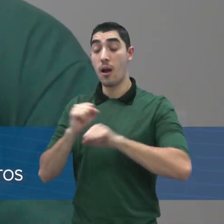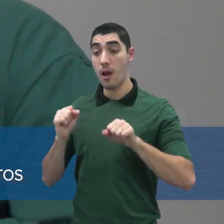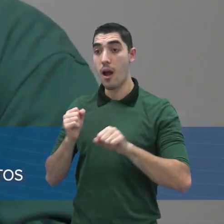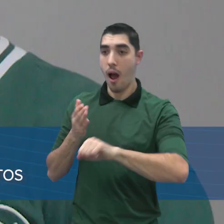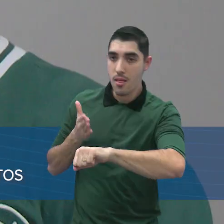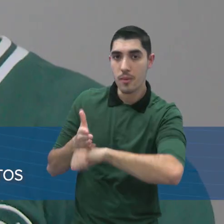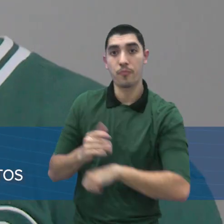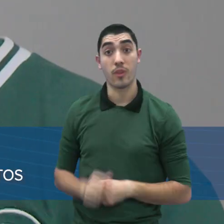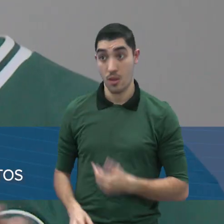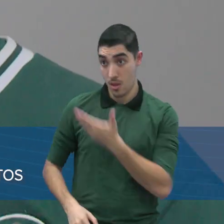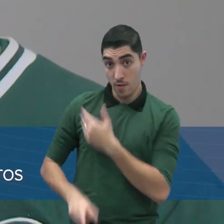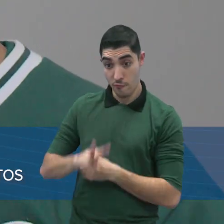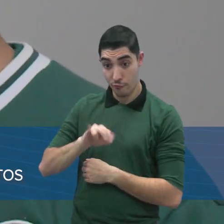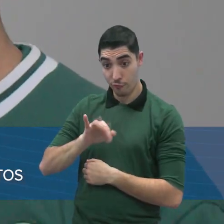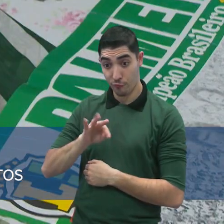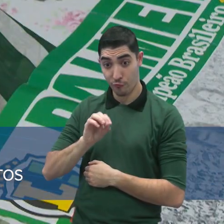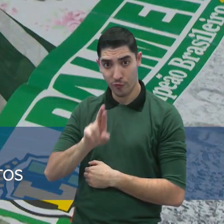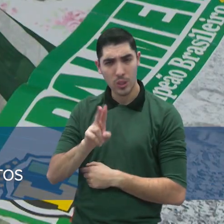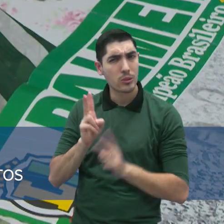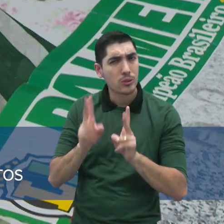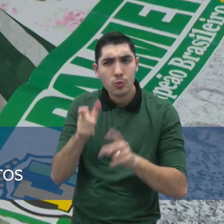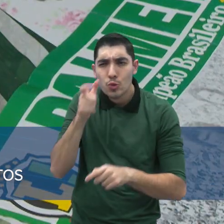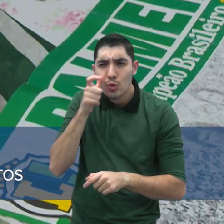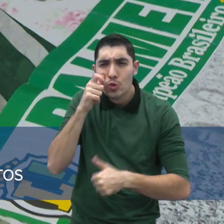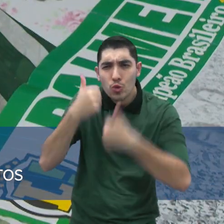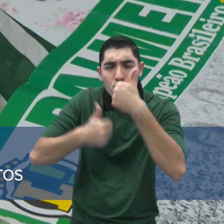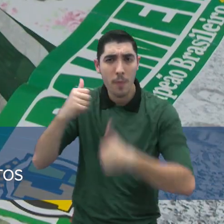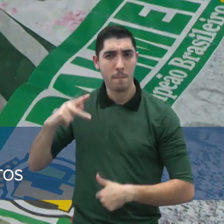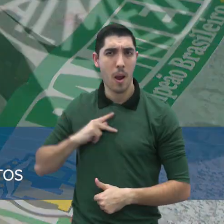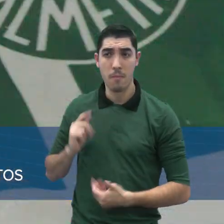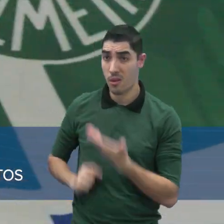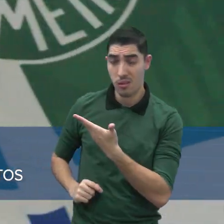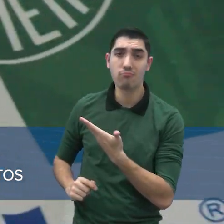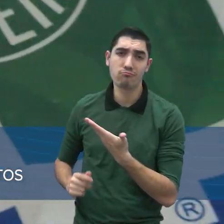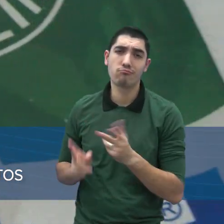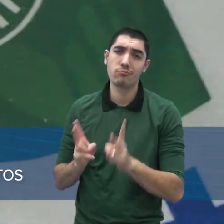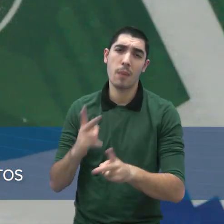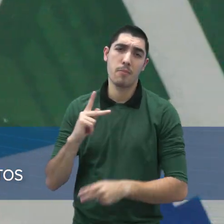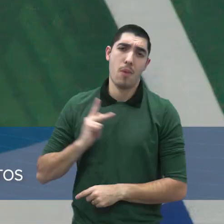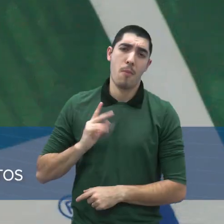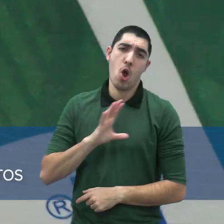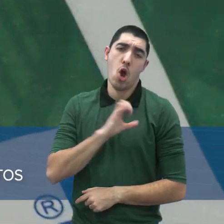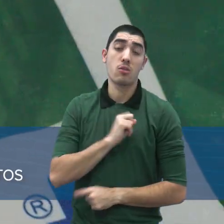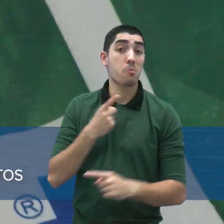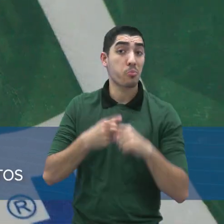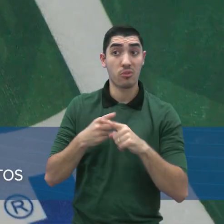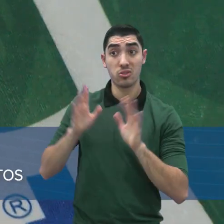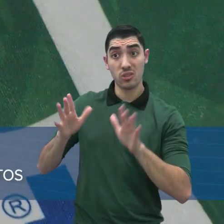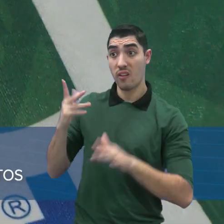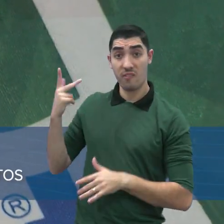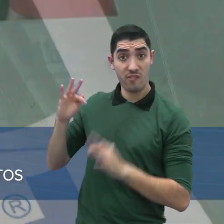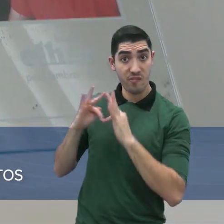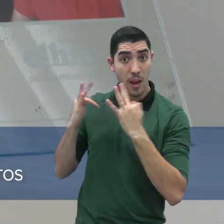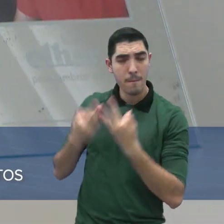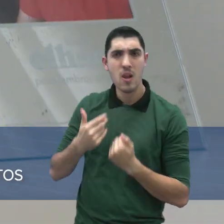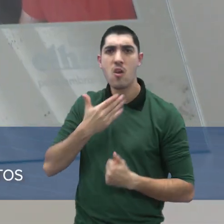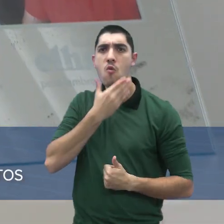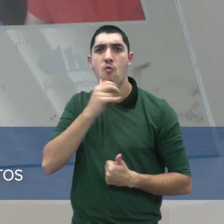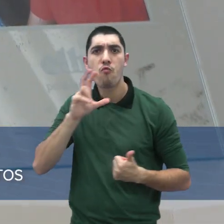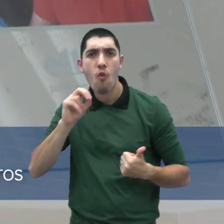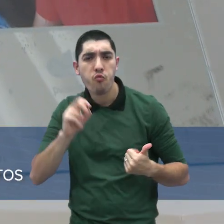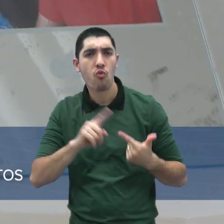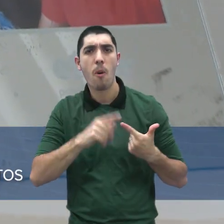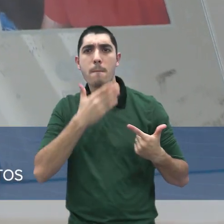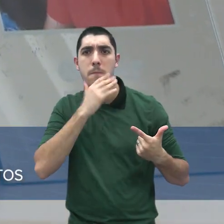Vitor não perde um jogo do Palmeiras. O time não podia ser outro. Afinal, há 3 gerações a família toda tem